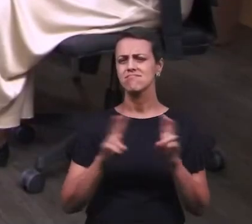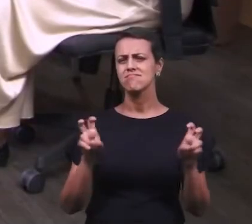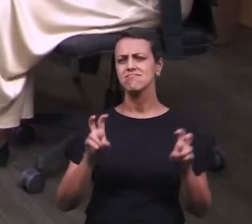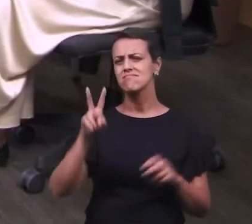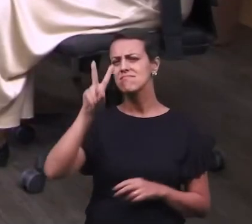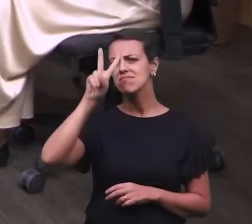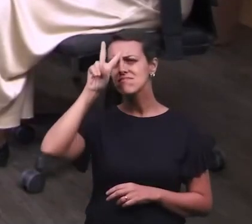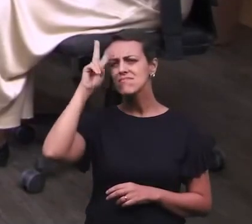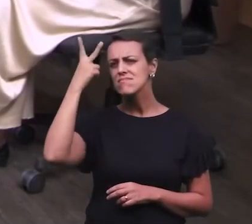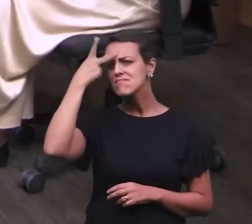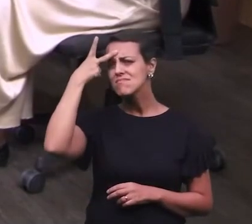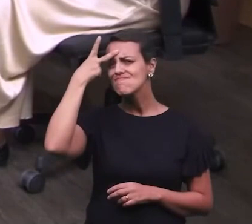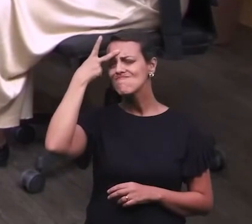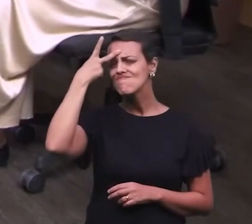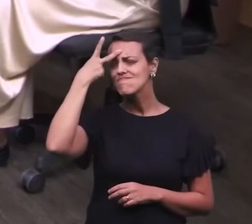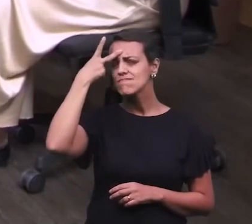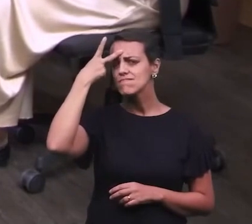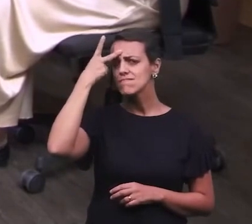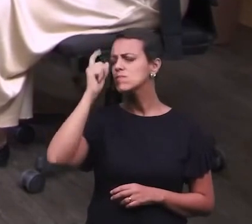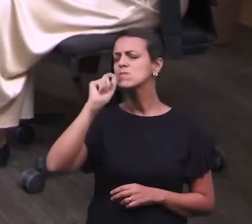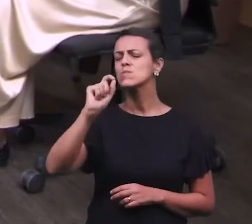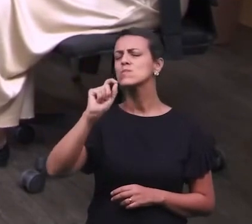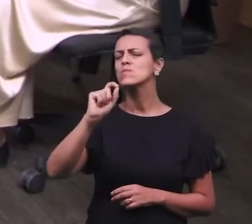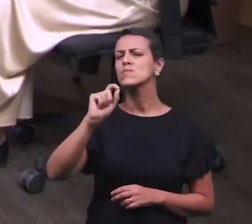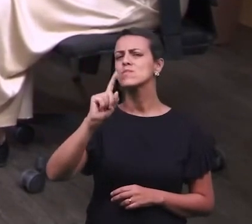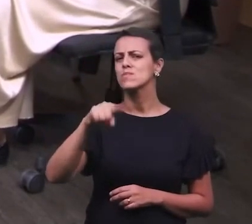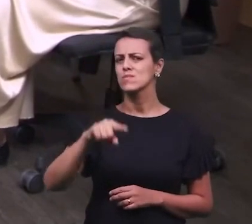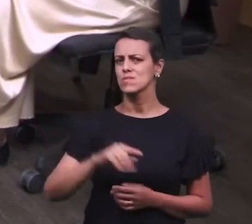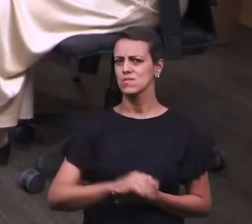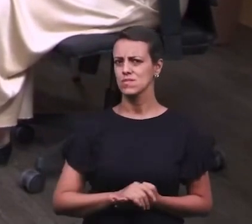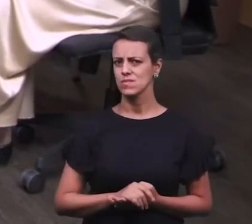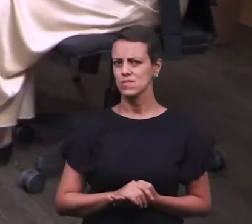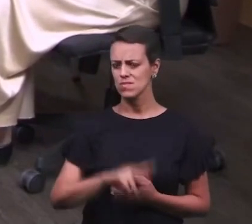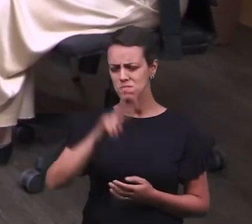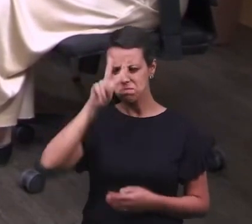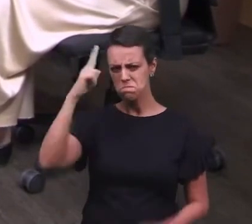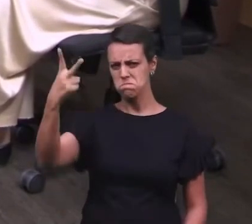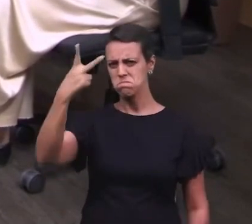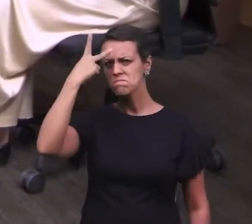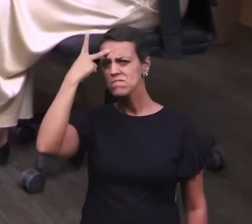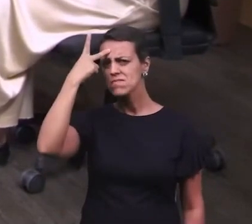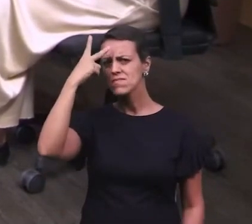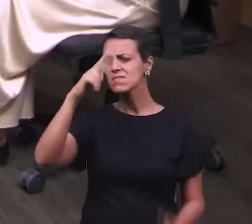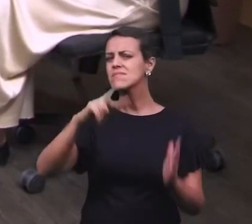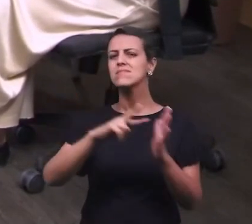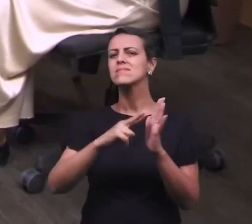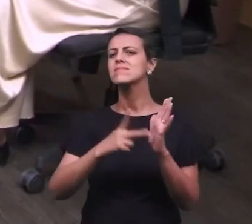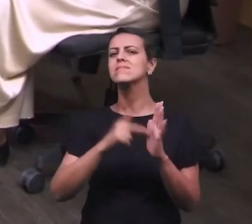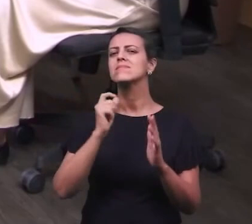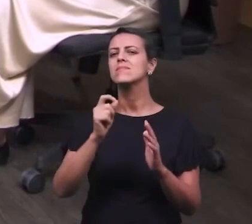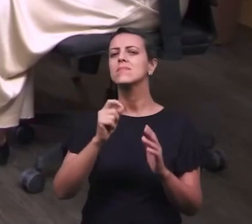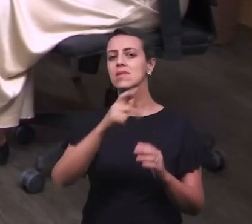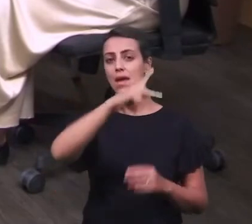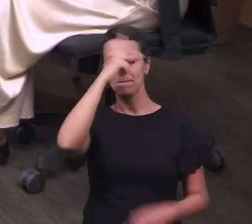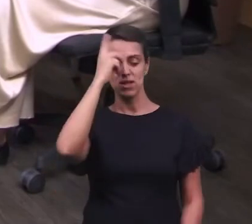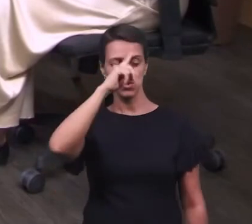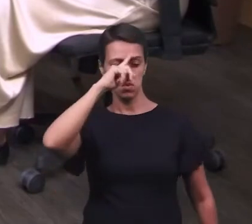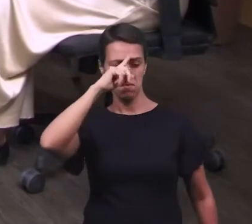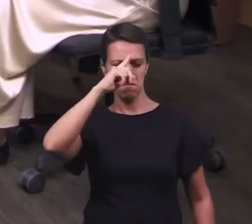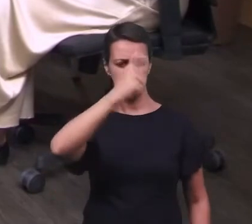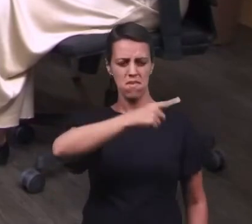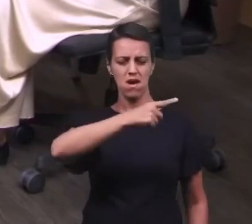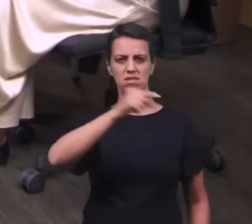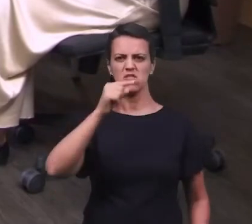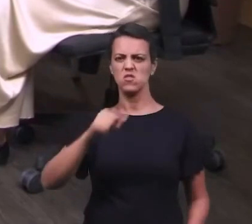rebeldia? Rebeldia é quando você se rebela contra uma ordem, contra